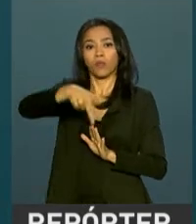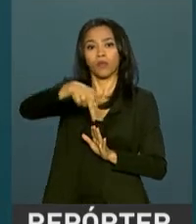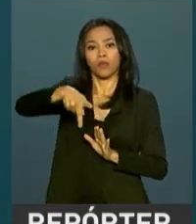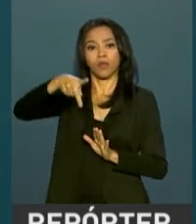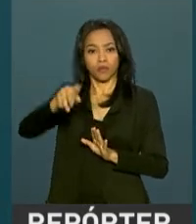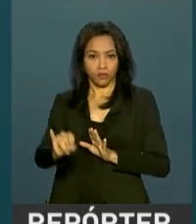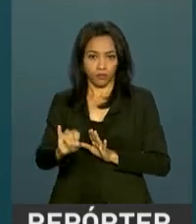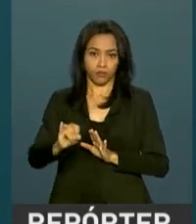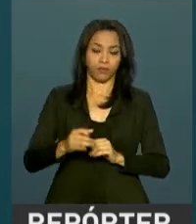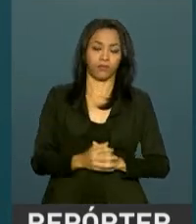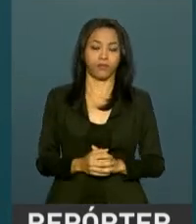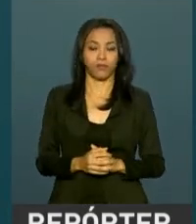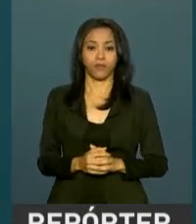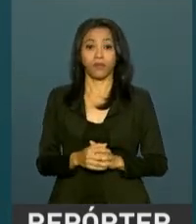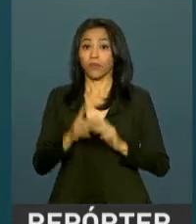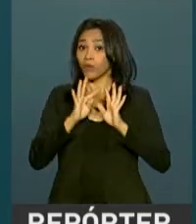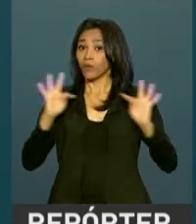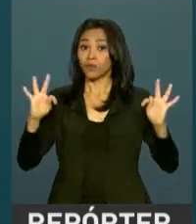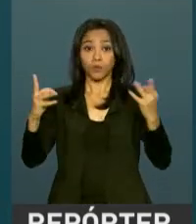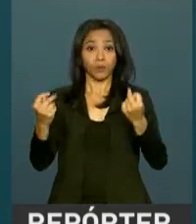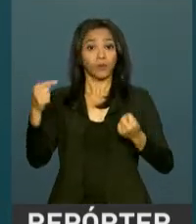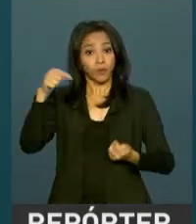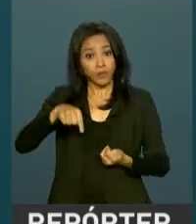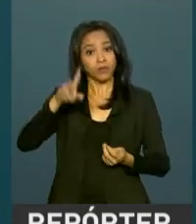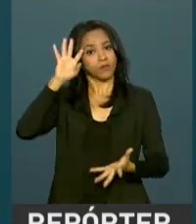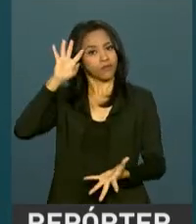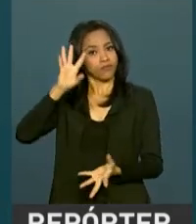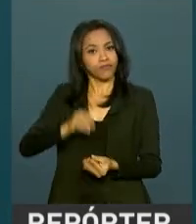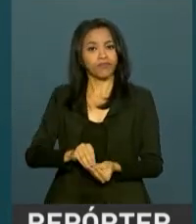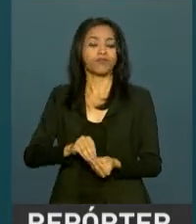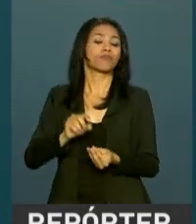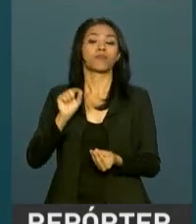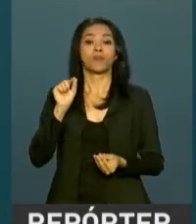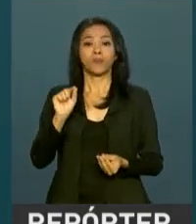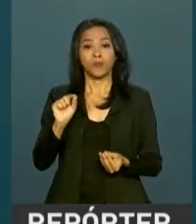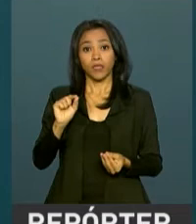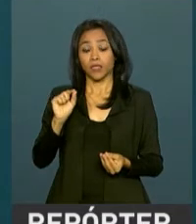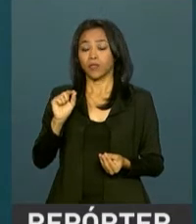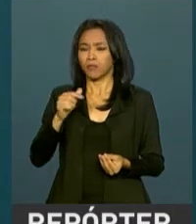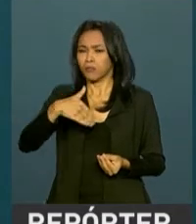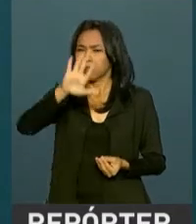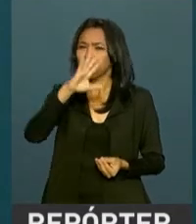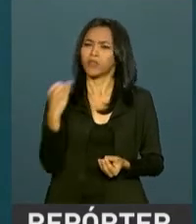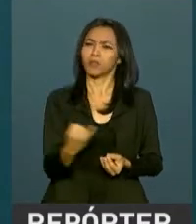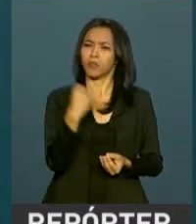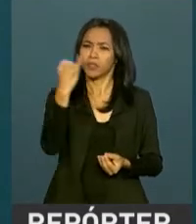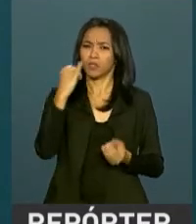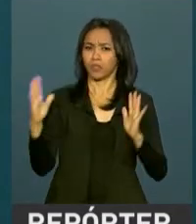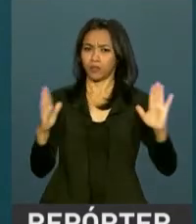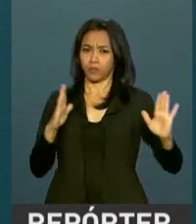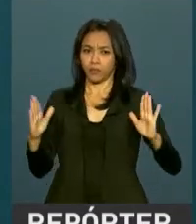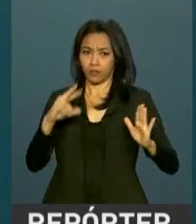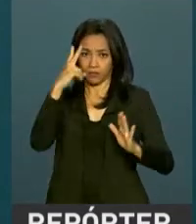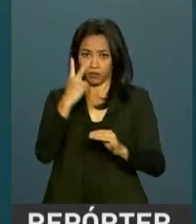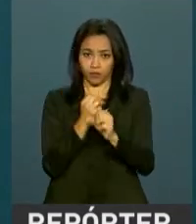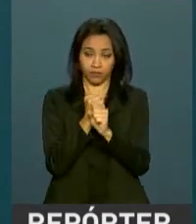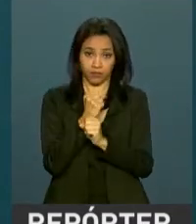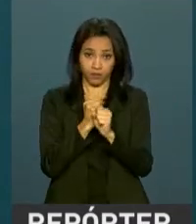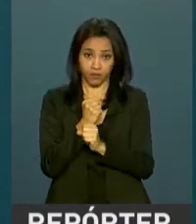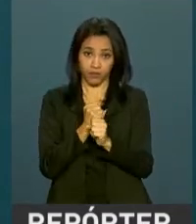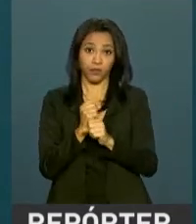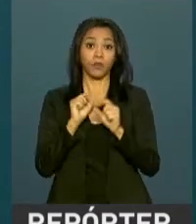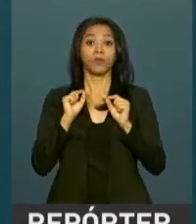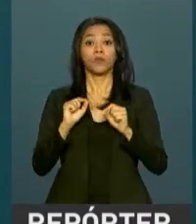reguladora tudo isso se resume no fato mais importante desses últimos dois anos o